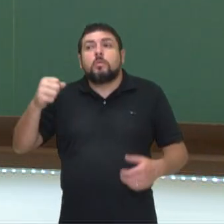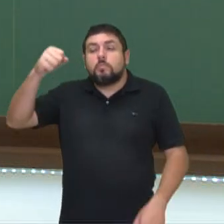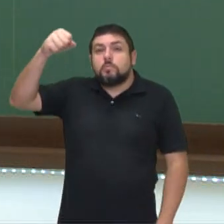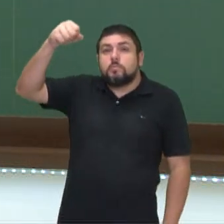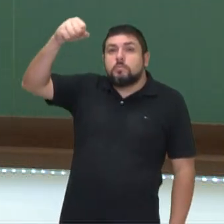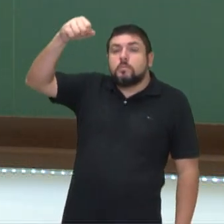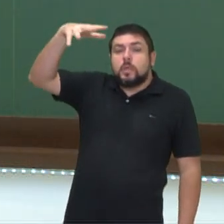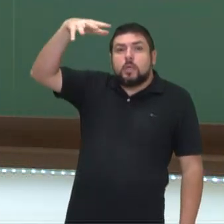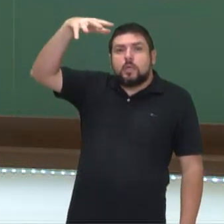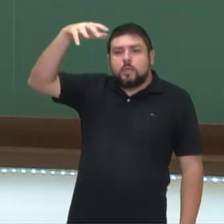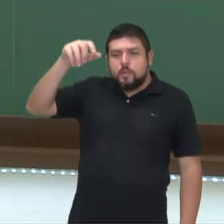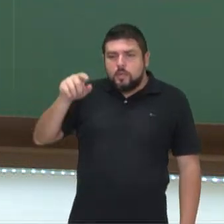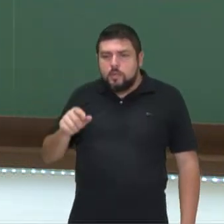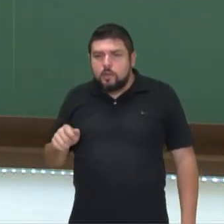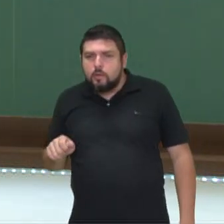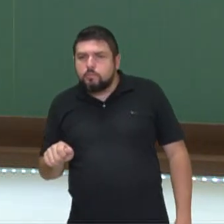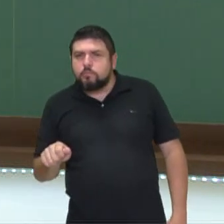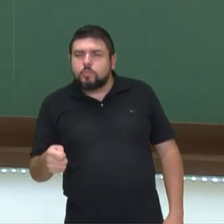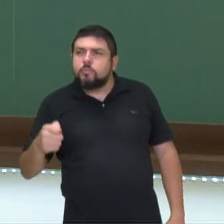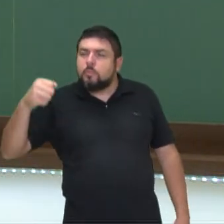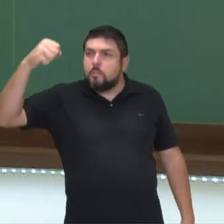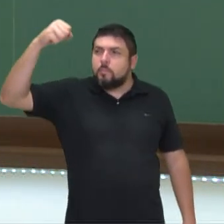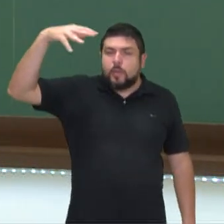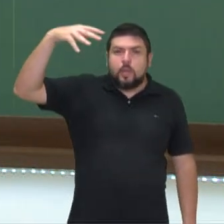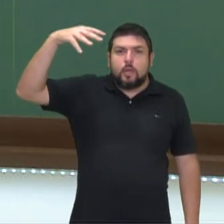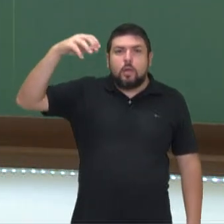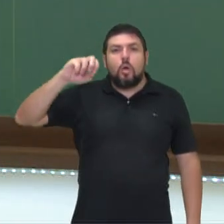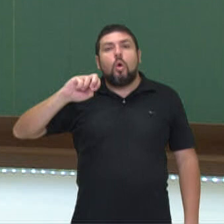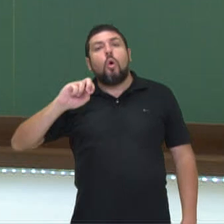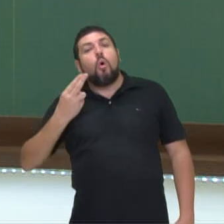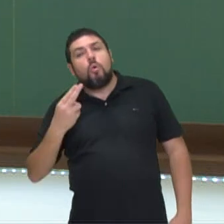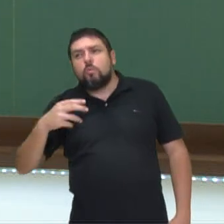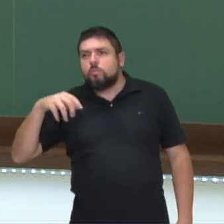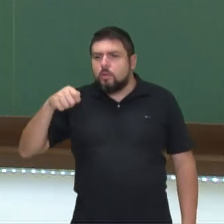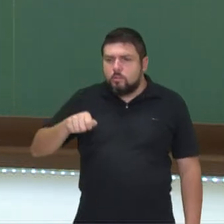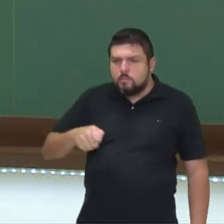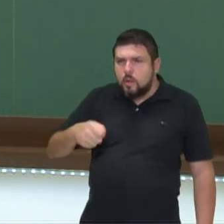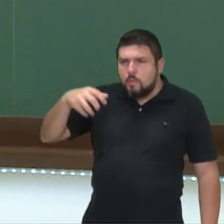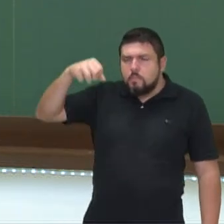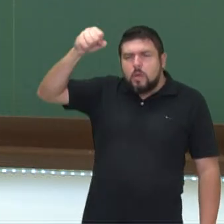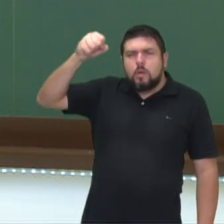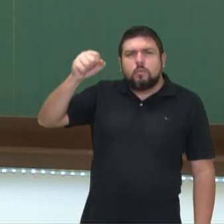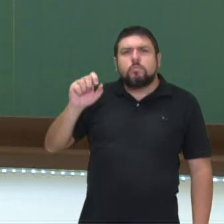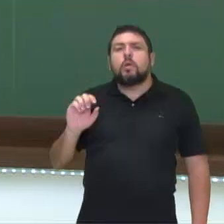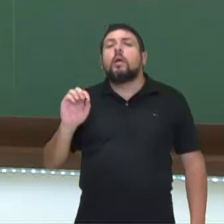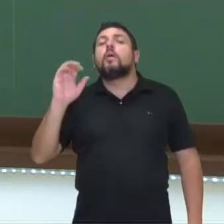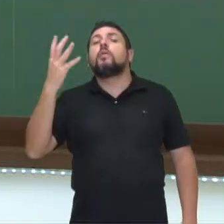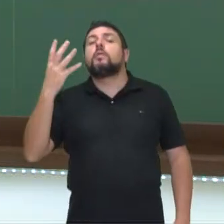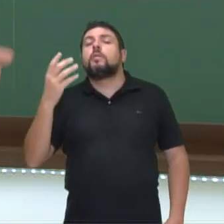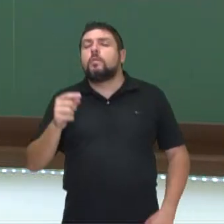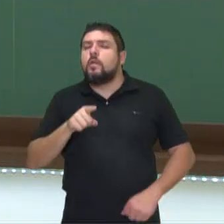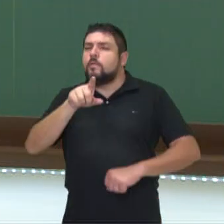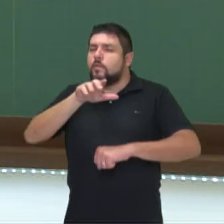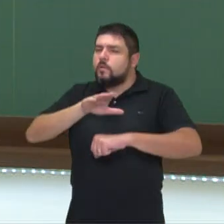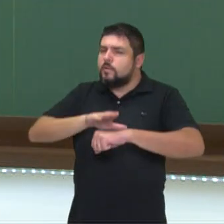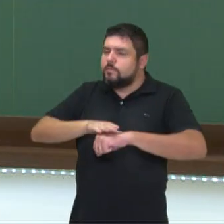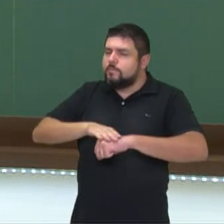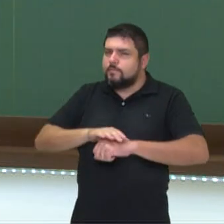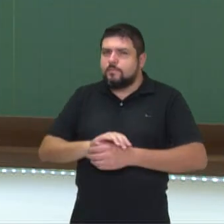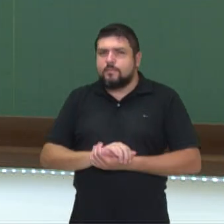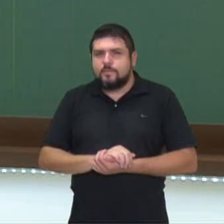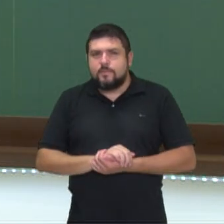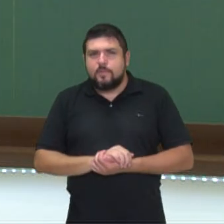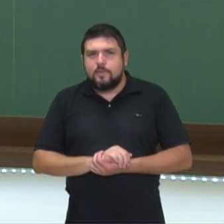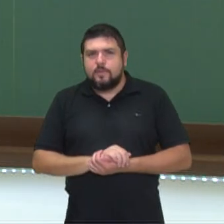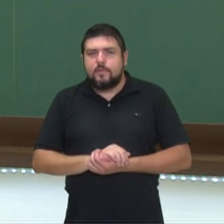No instante em que a luz acendeu, ou então no instante que a luz apagou? Vai pensando o que aconteceu com a luz e na sequência dos fatos.